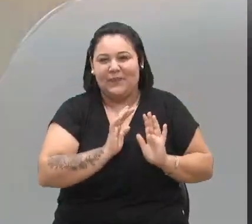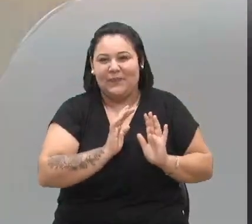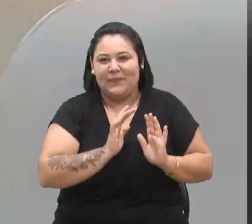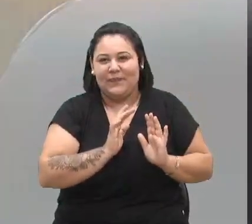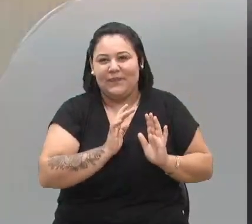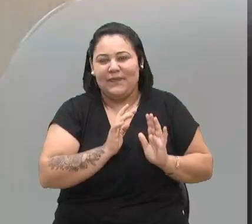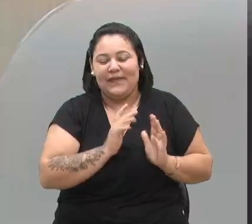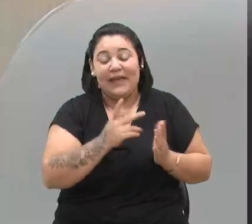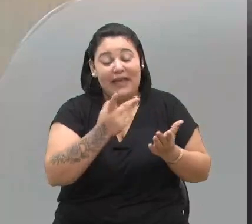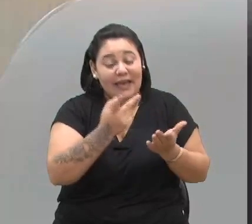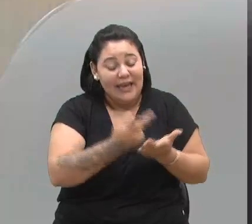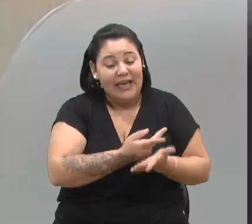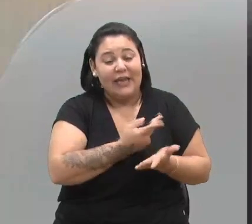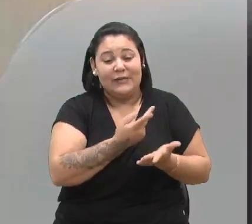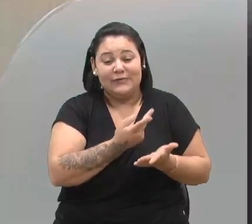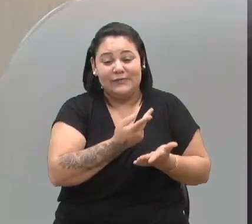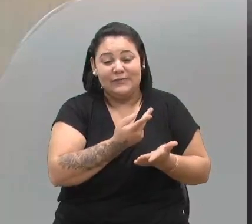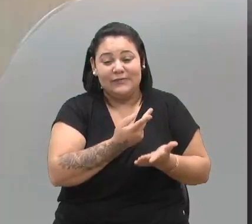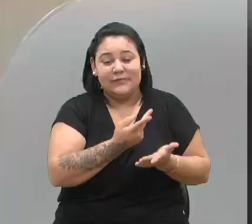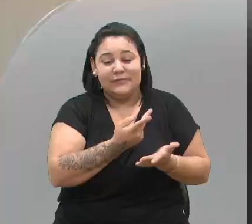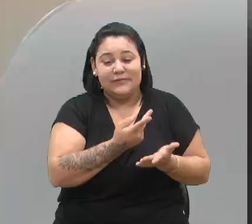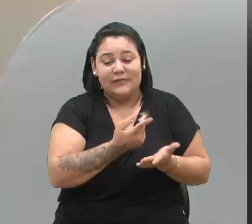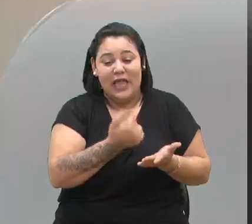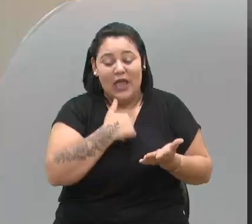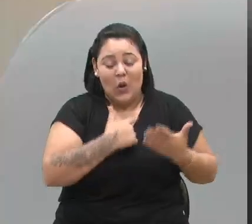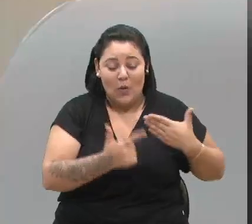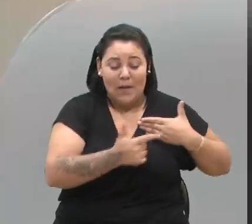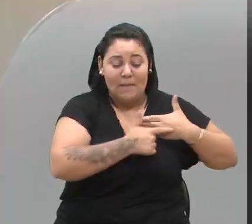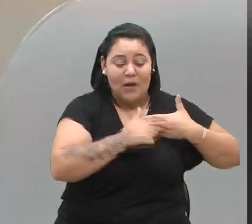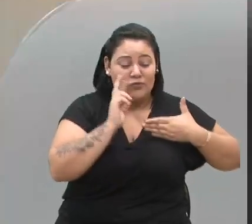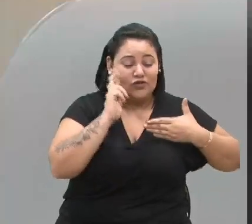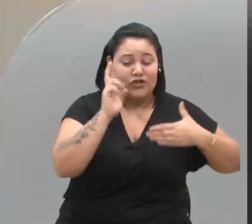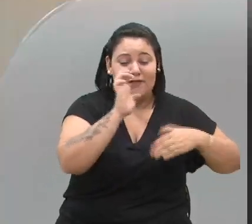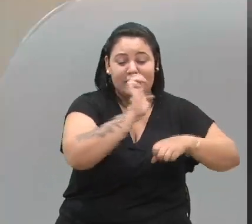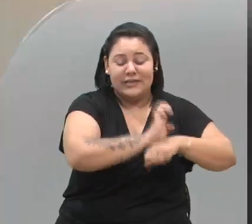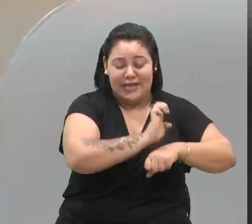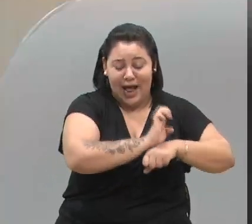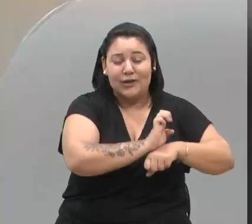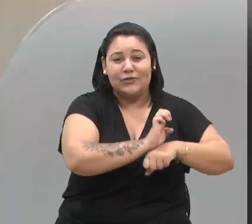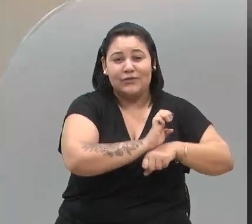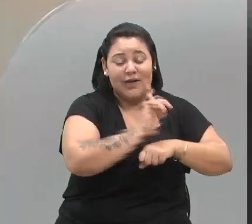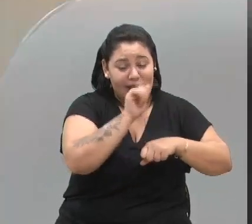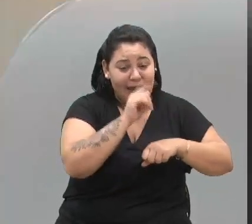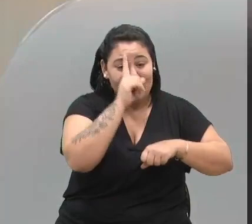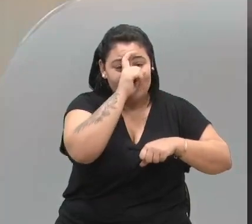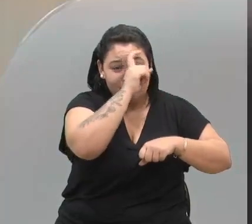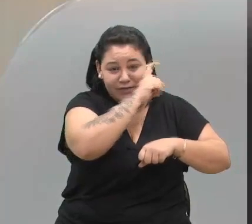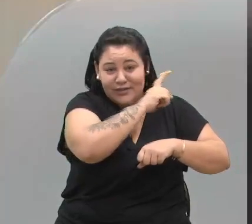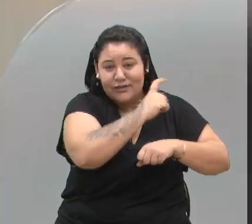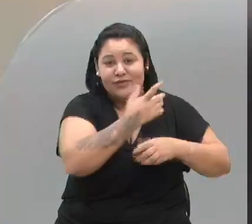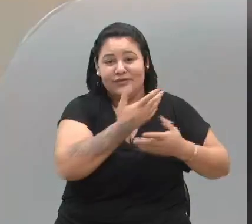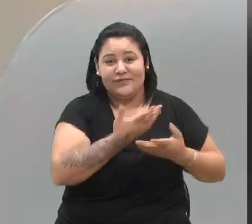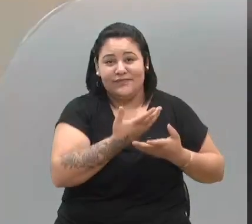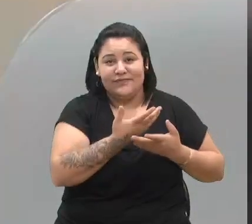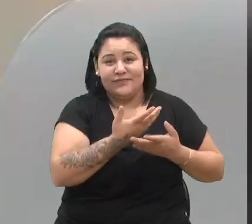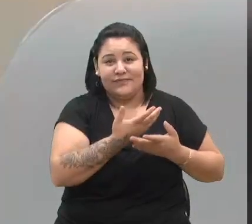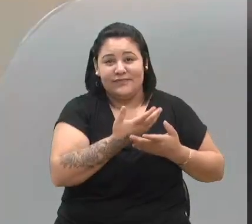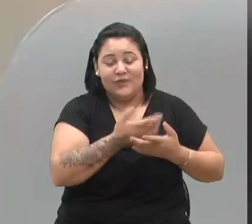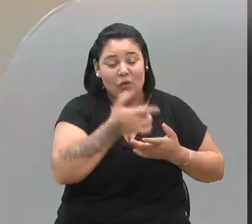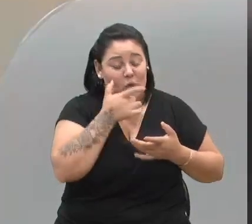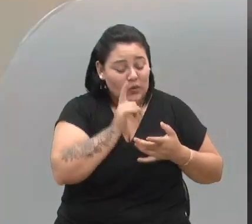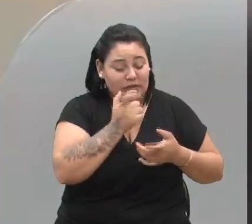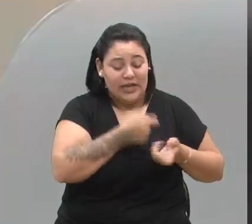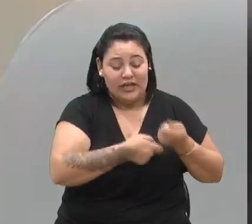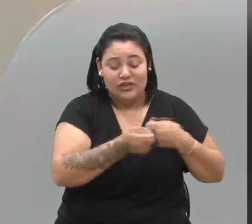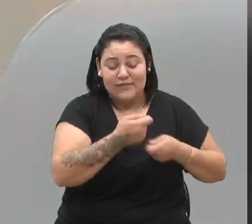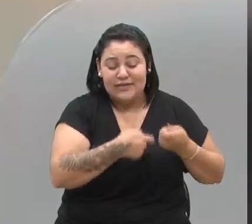Erros que, como um chefe de Estado, é extremamente difícil agora a gente poder administrar essa